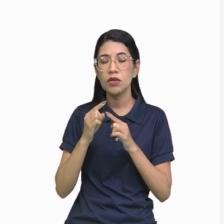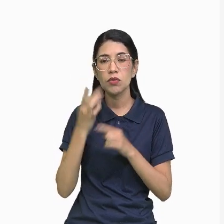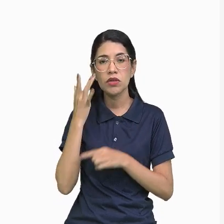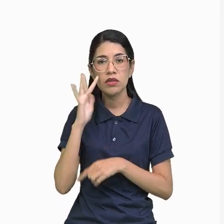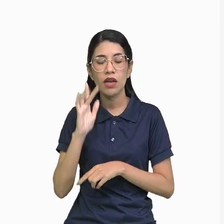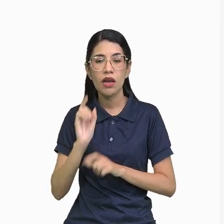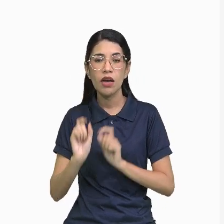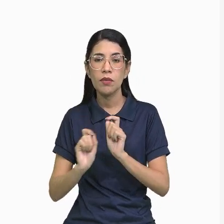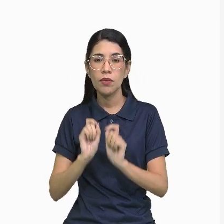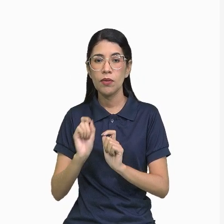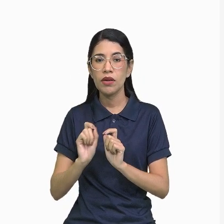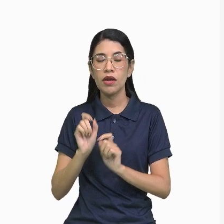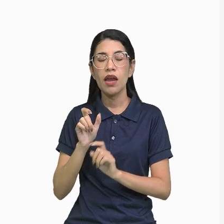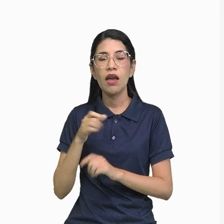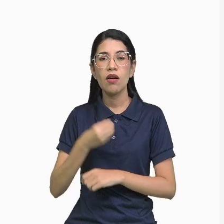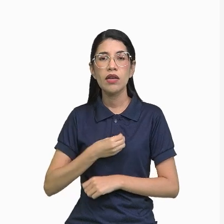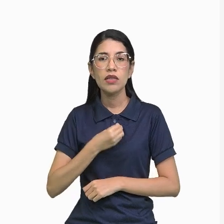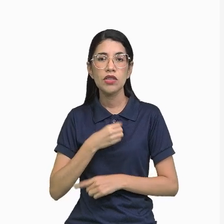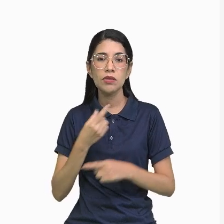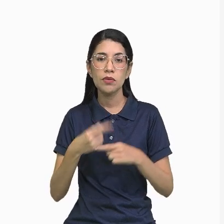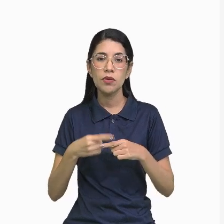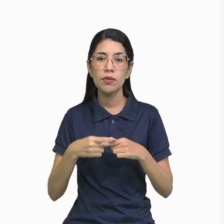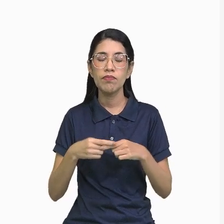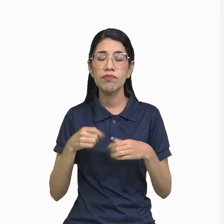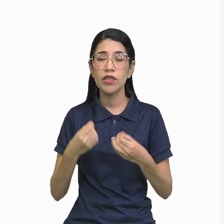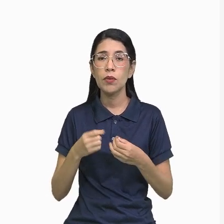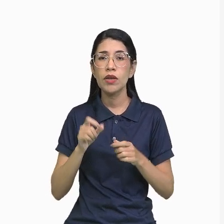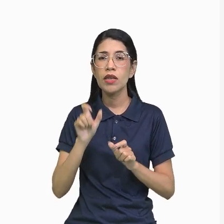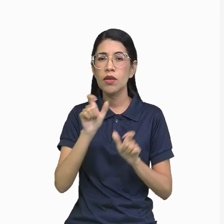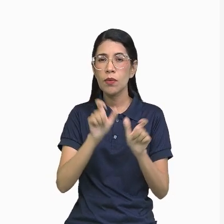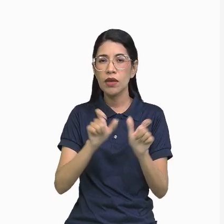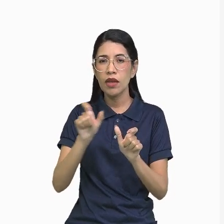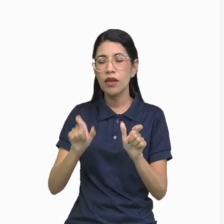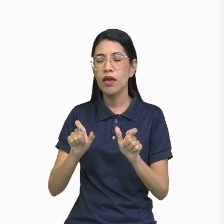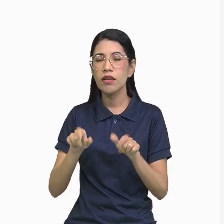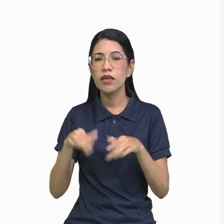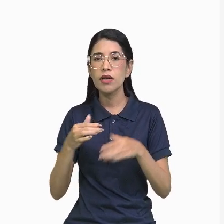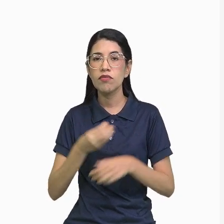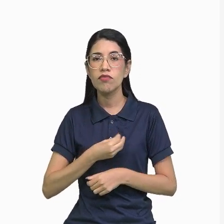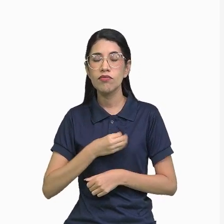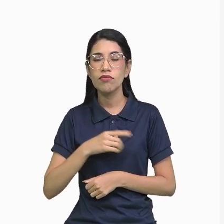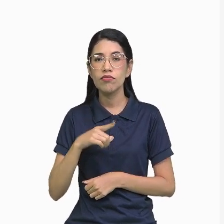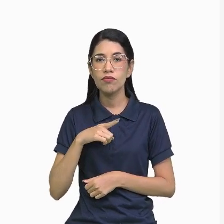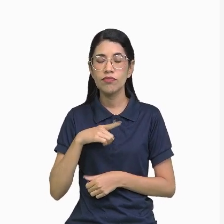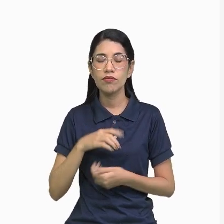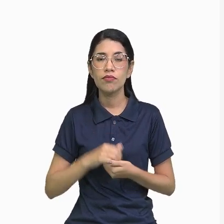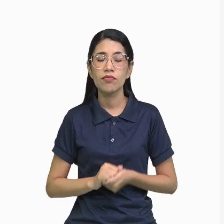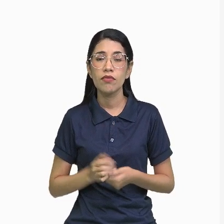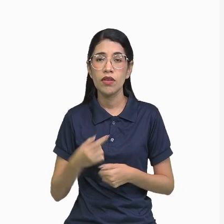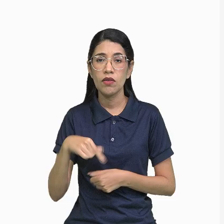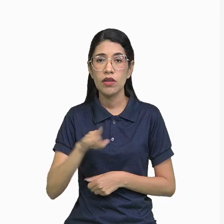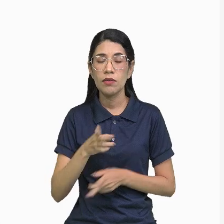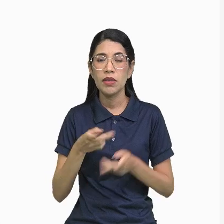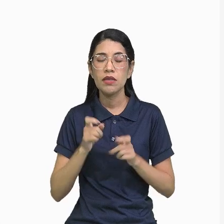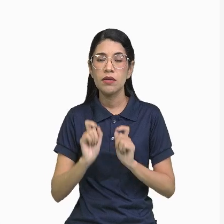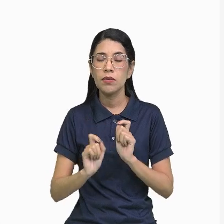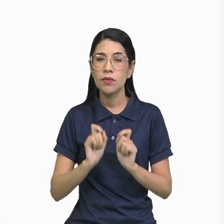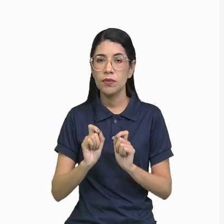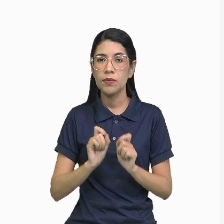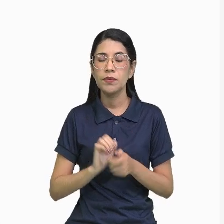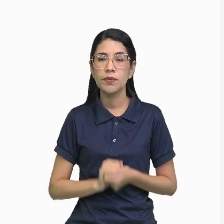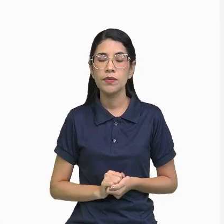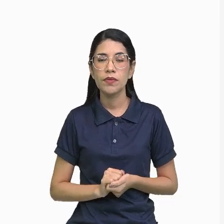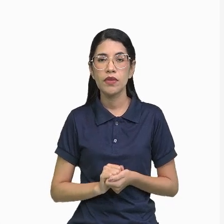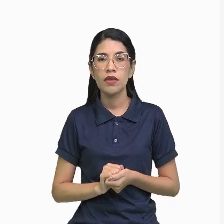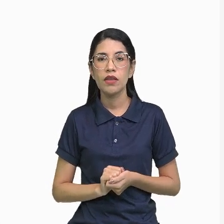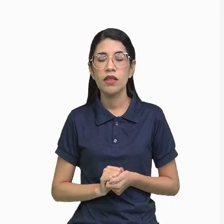quem. Esses, quem será que existe? Então percebam, gente, que nós temos aí exatamente